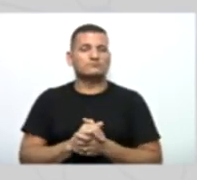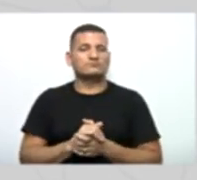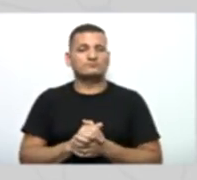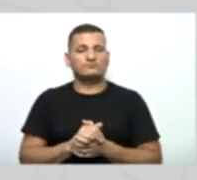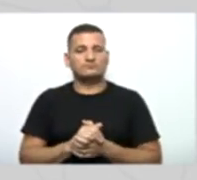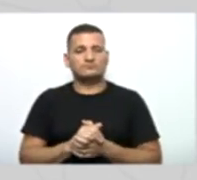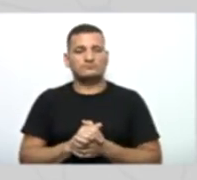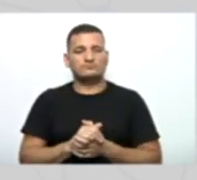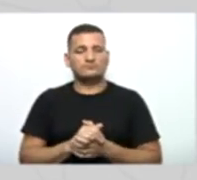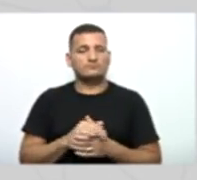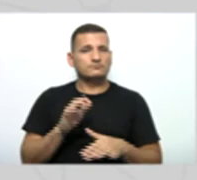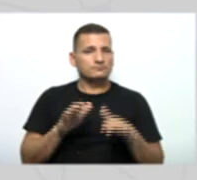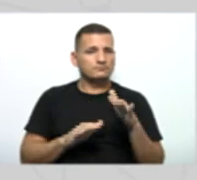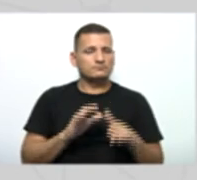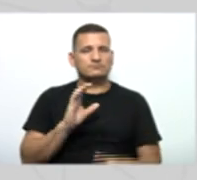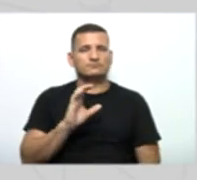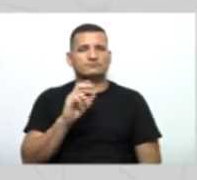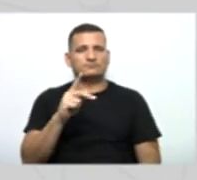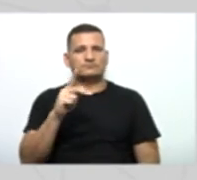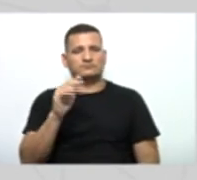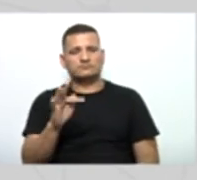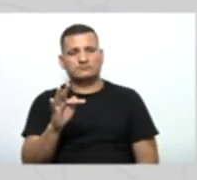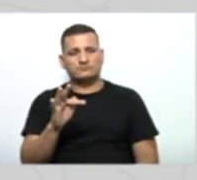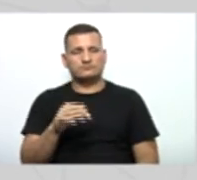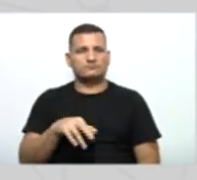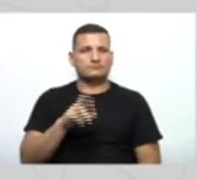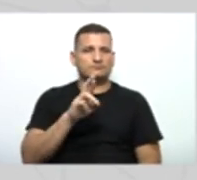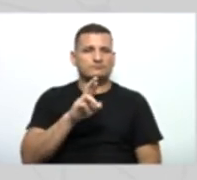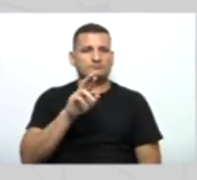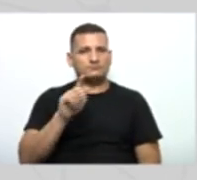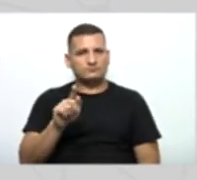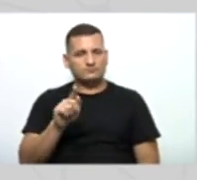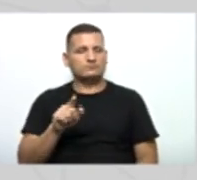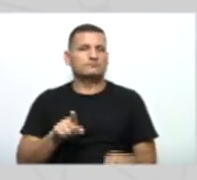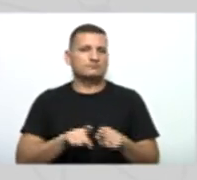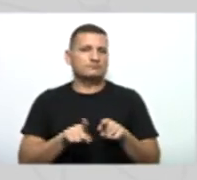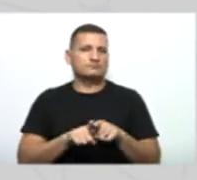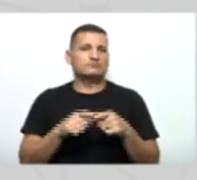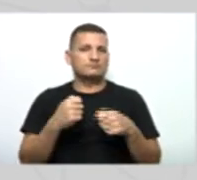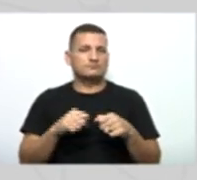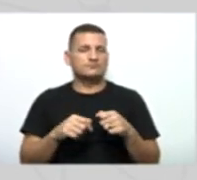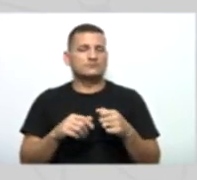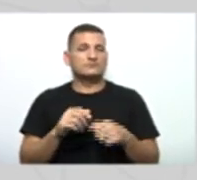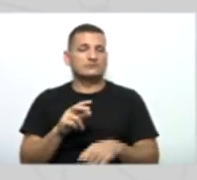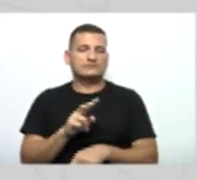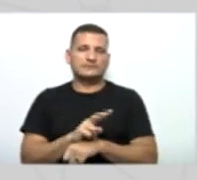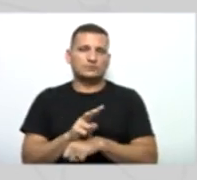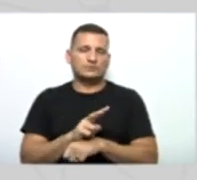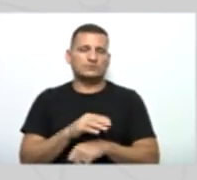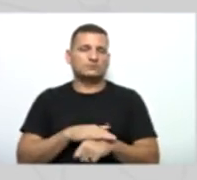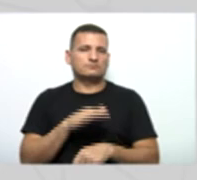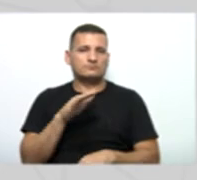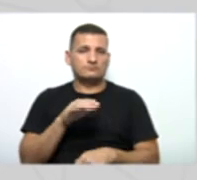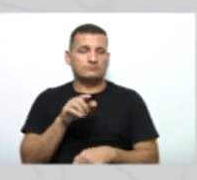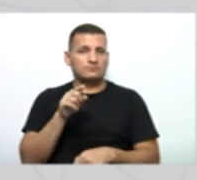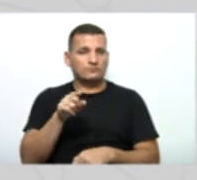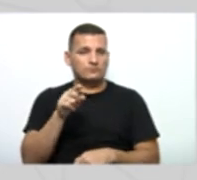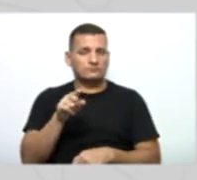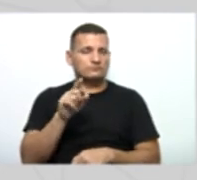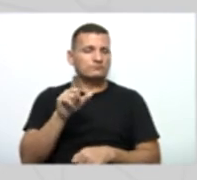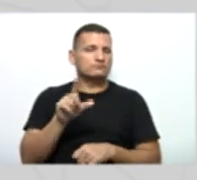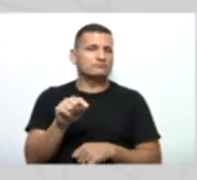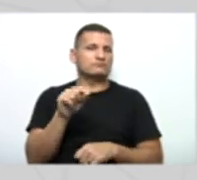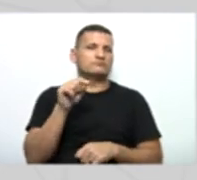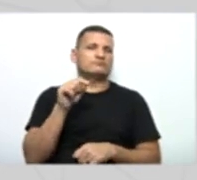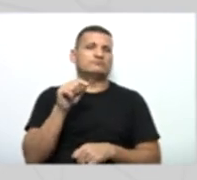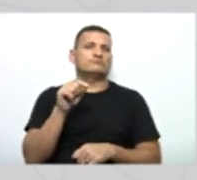diretamente? Às vezes o CPF, às vezes o RG, também vai precisar de uma segurança a mais. Então você vai definir, a